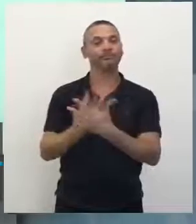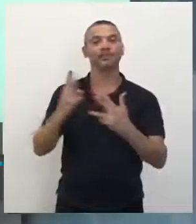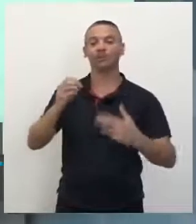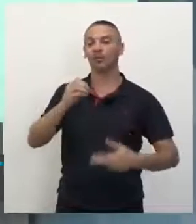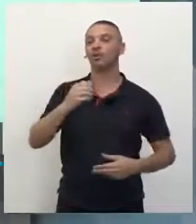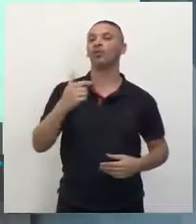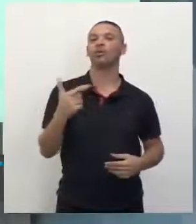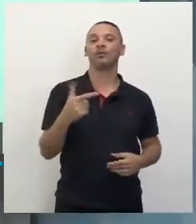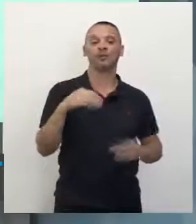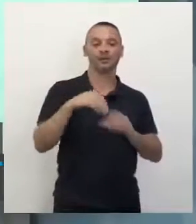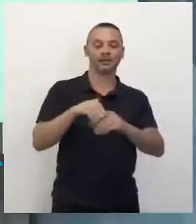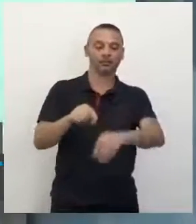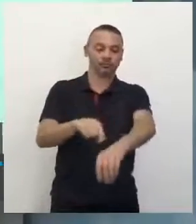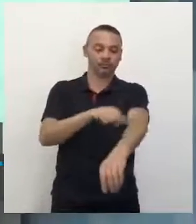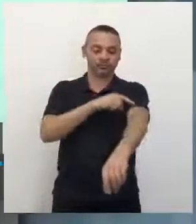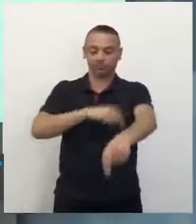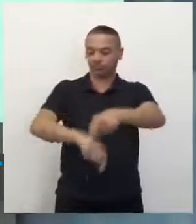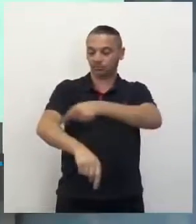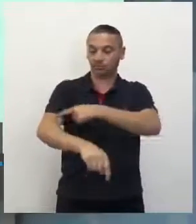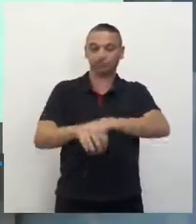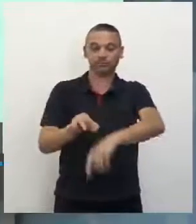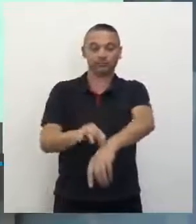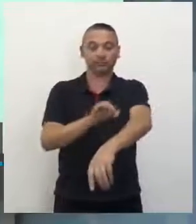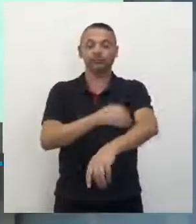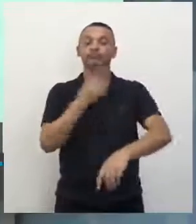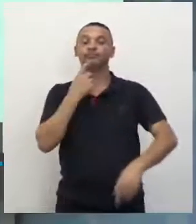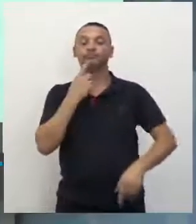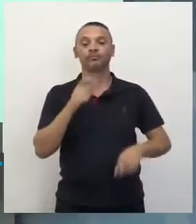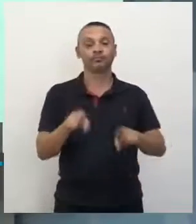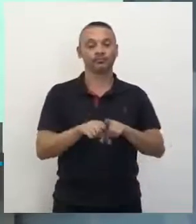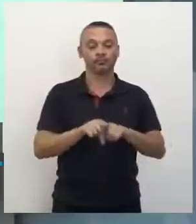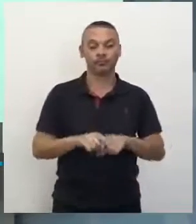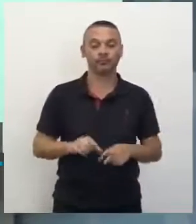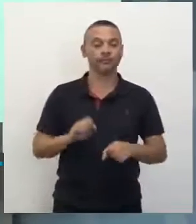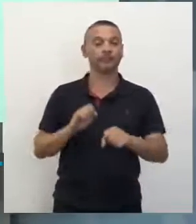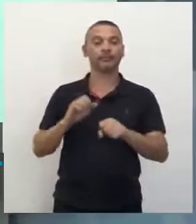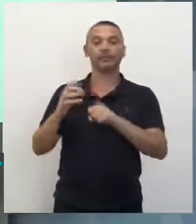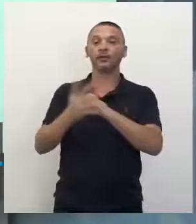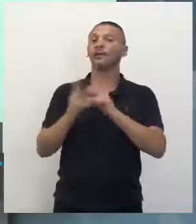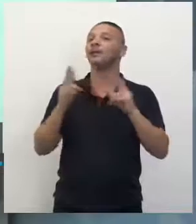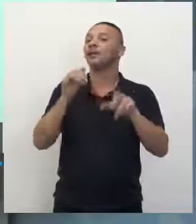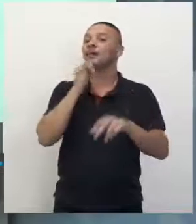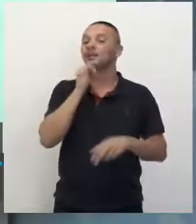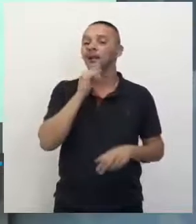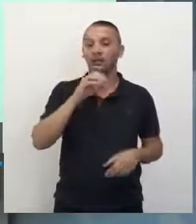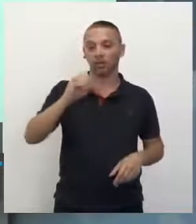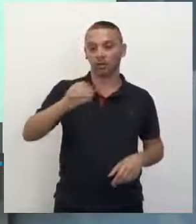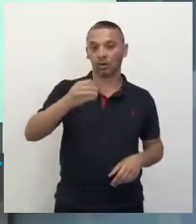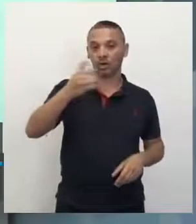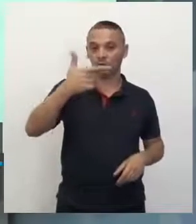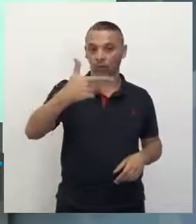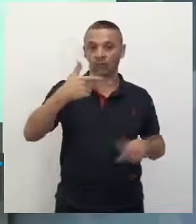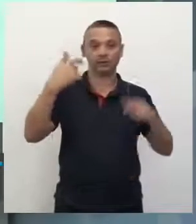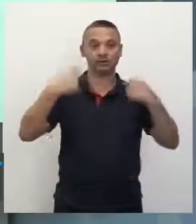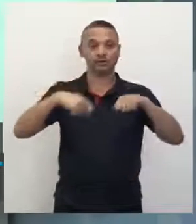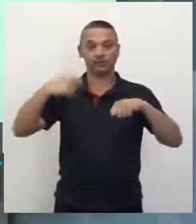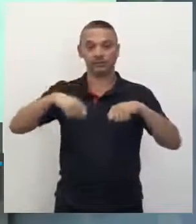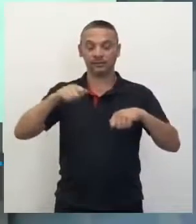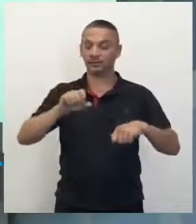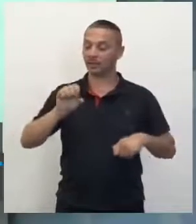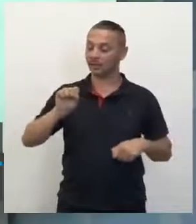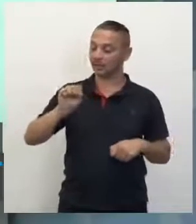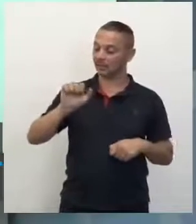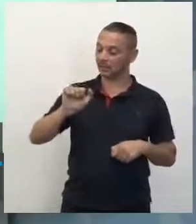sangue também, né? Que a gente está falando aí da Covid e tal. Então, o que acontece? Esse oxigênio tem que estar com um nível bem alto de